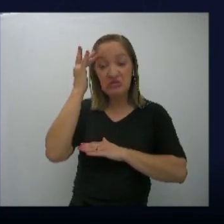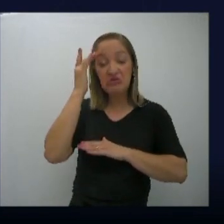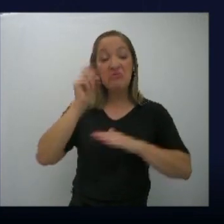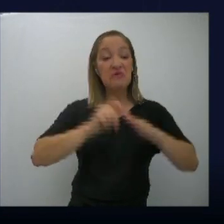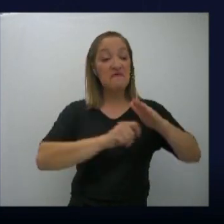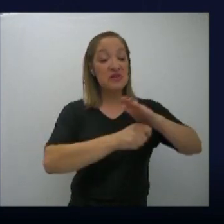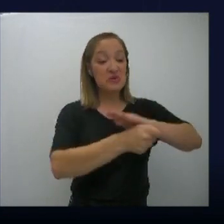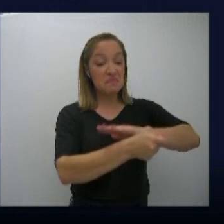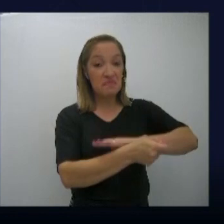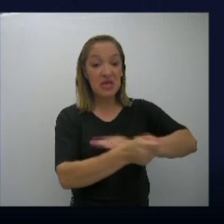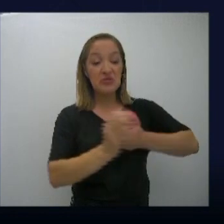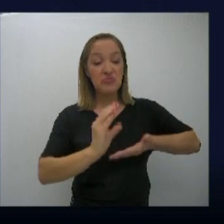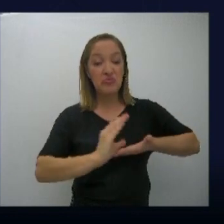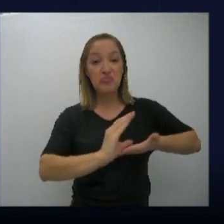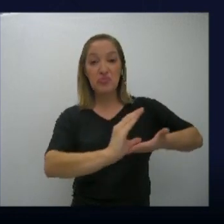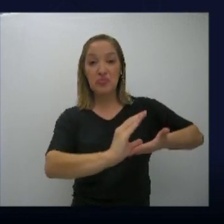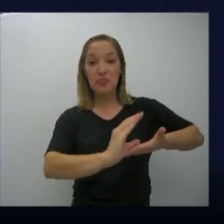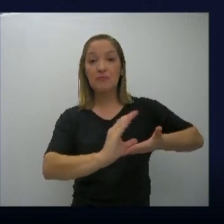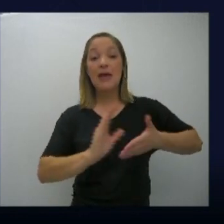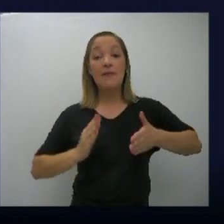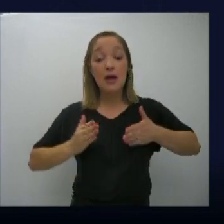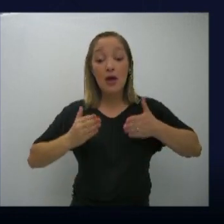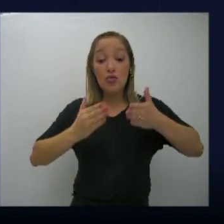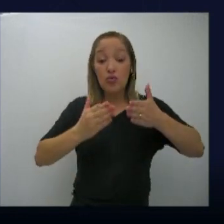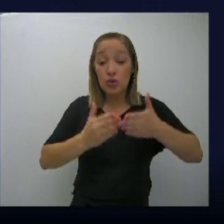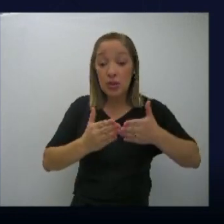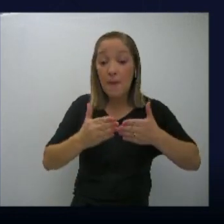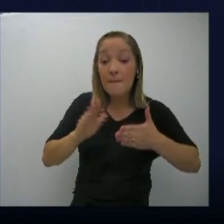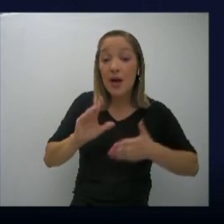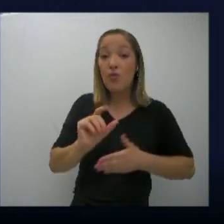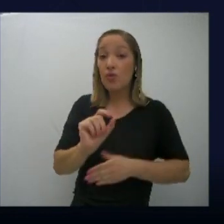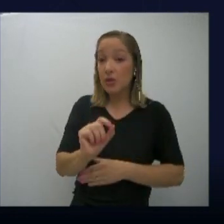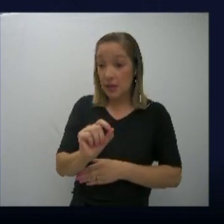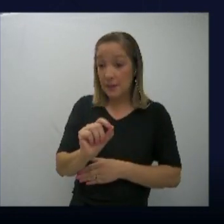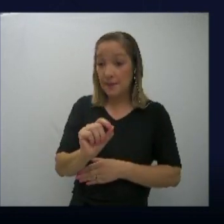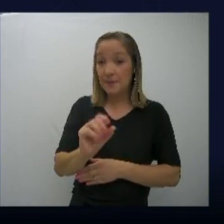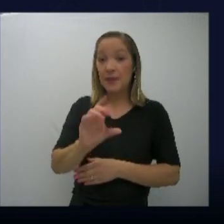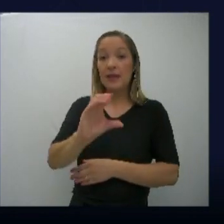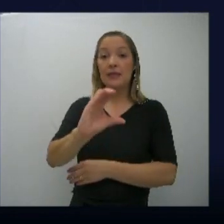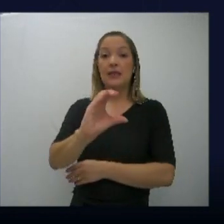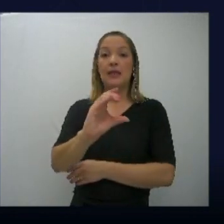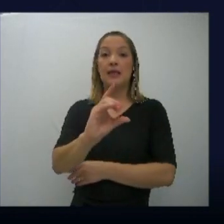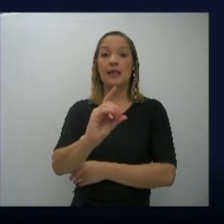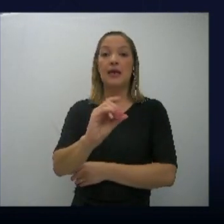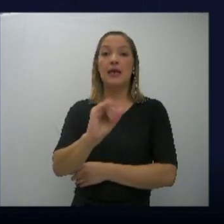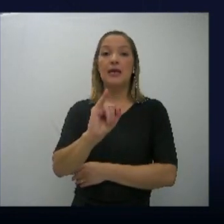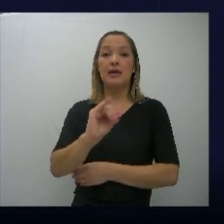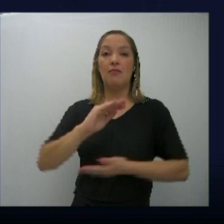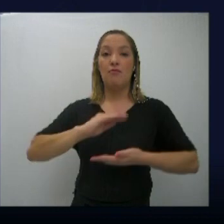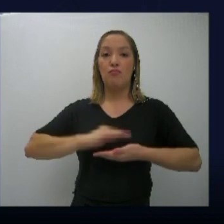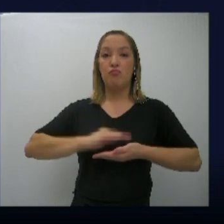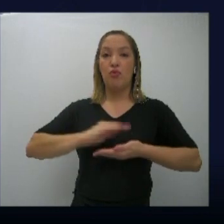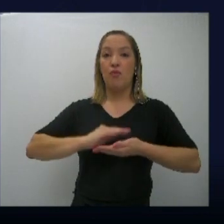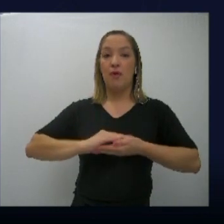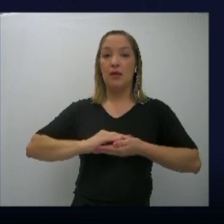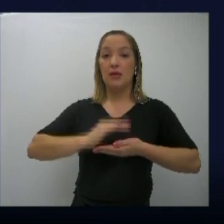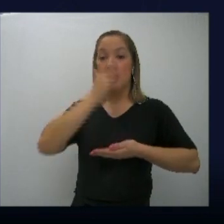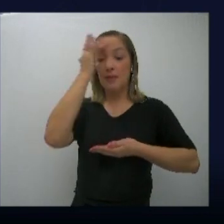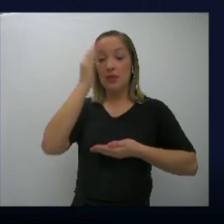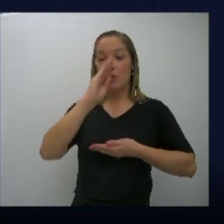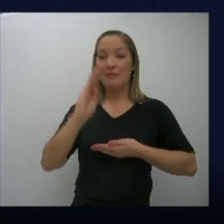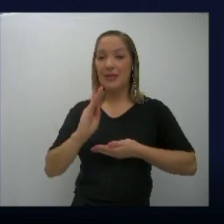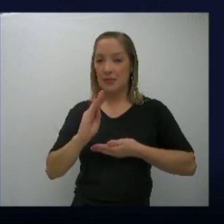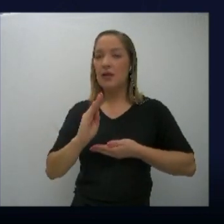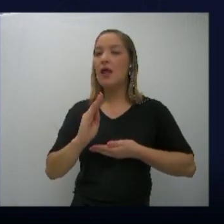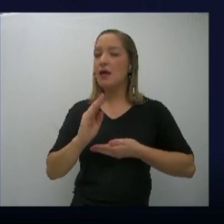é mas é concentração a concentração do CDI na poupança do brasileiro ainda é